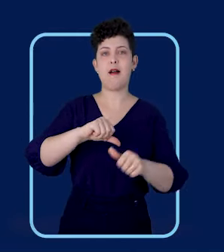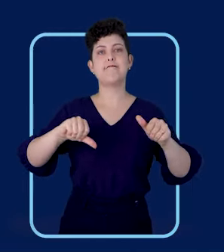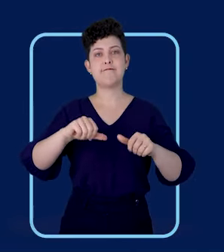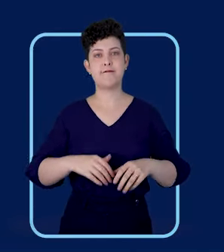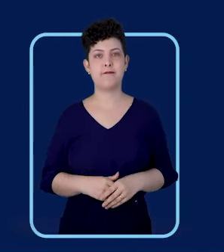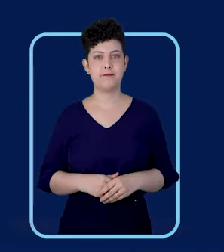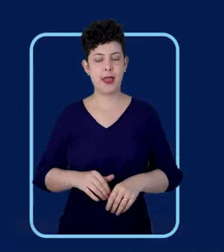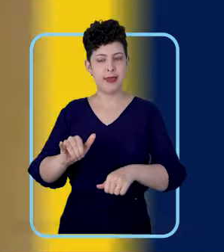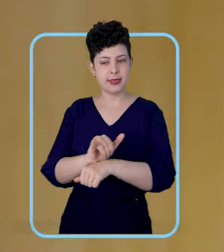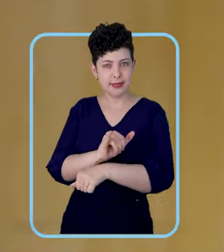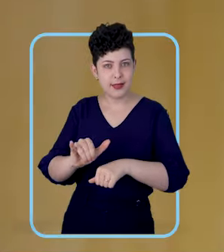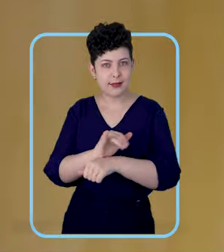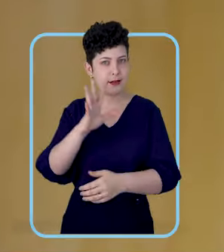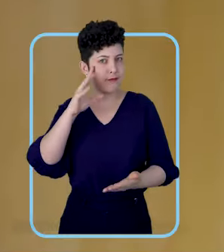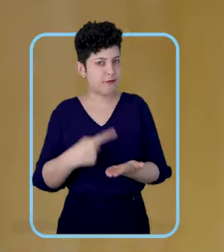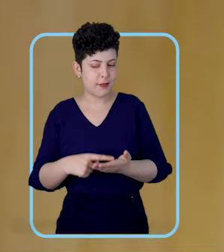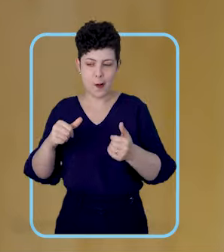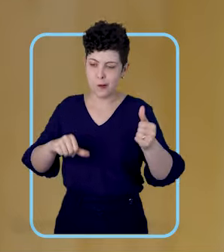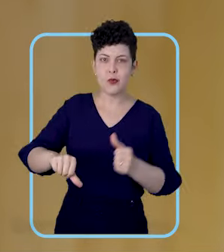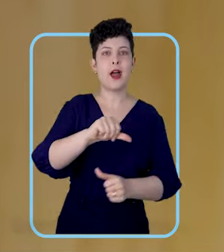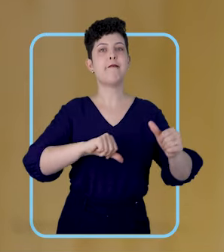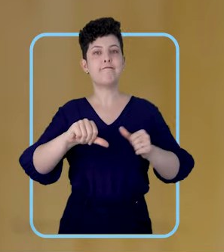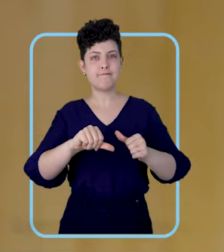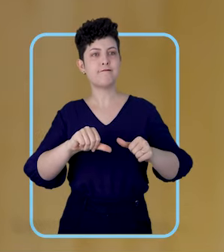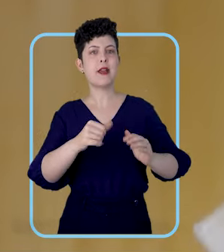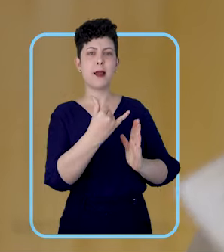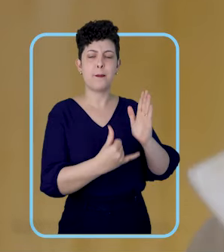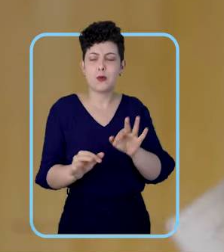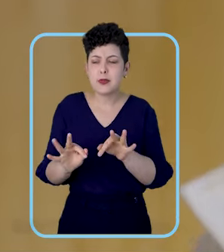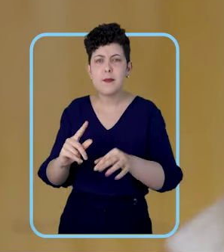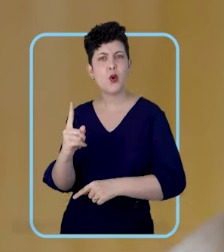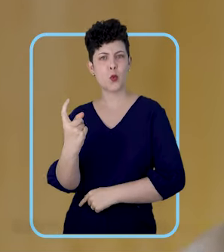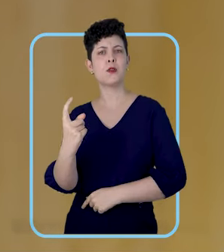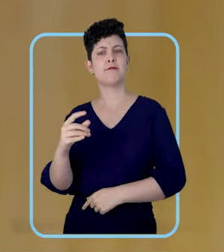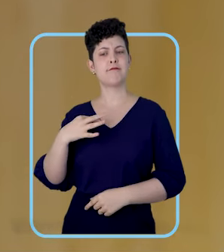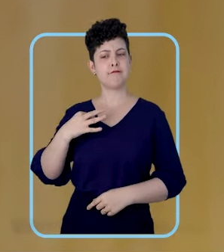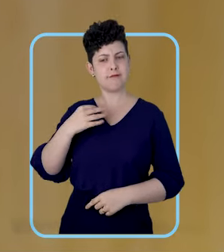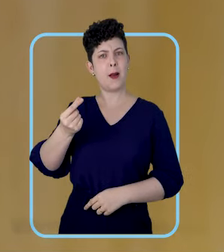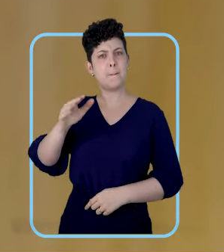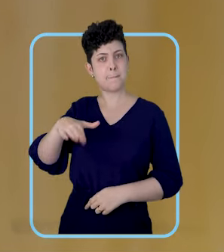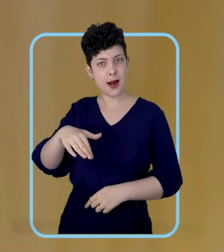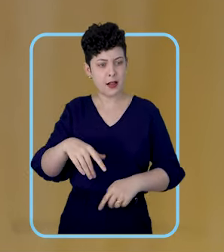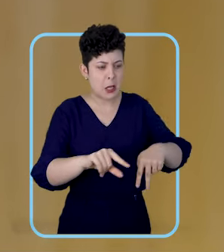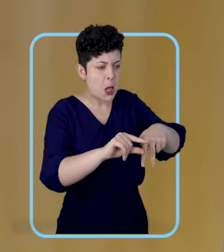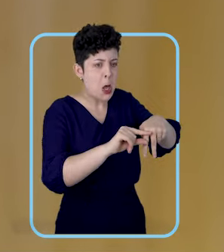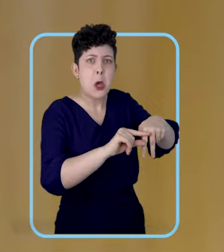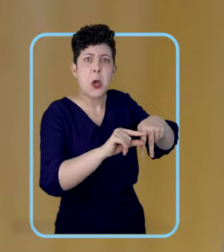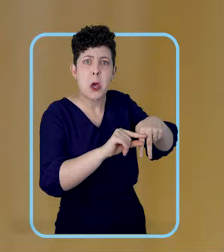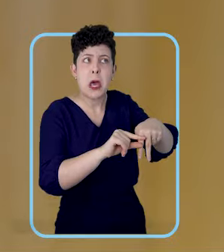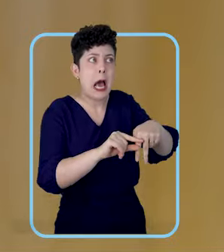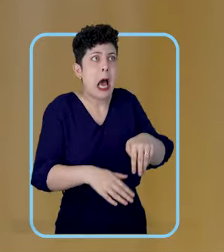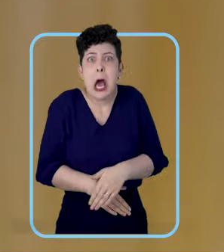Isso tem que mudar. Eu tenho a solução para mudar essa realidade. Um imposto só. Com ele, as roupas vão ficar mais